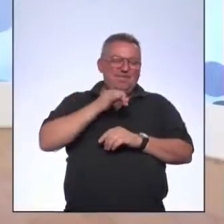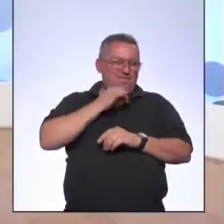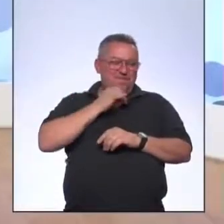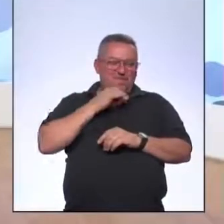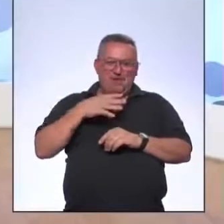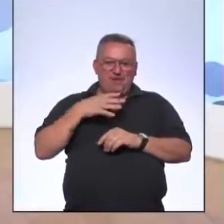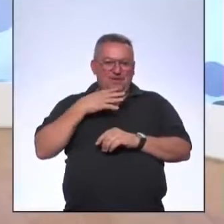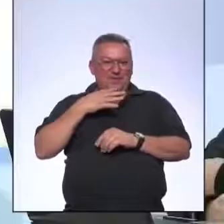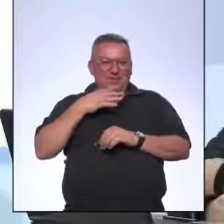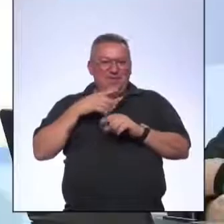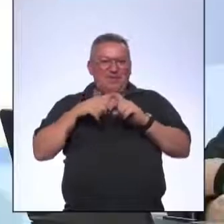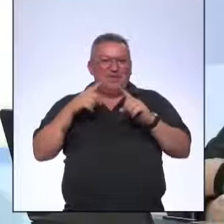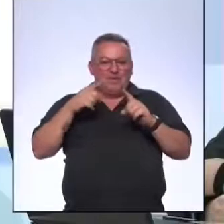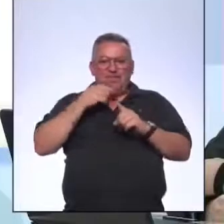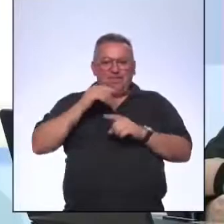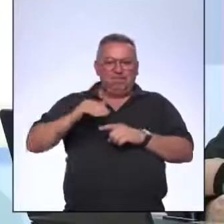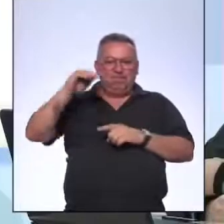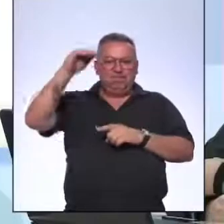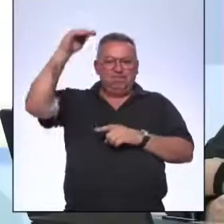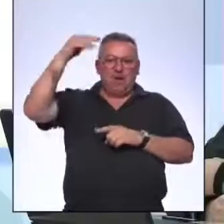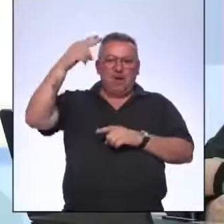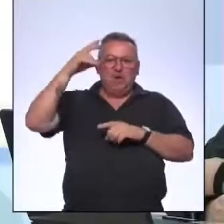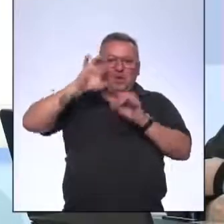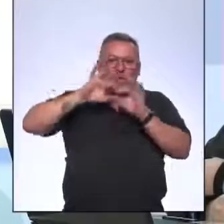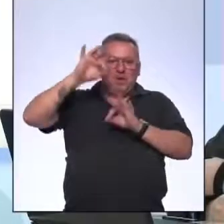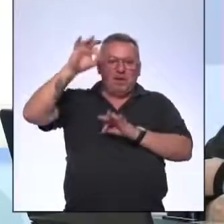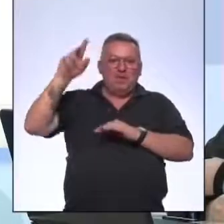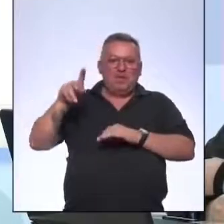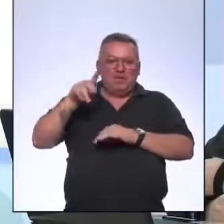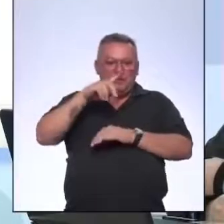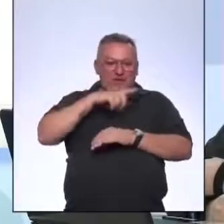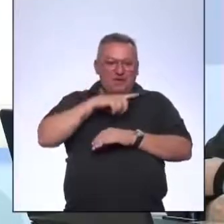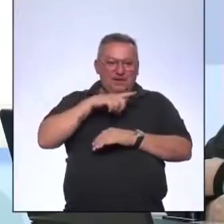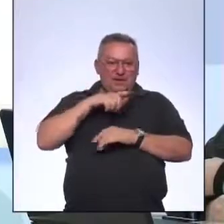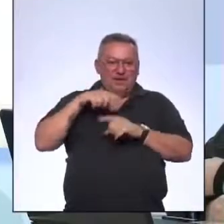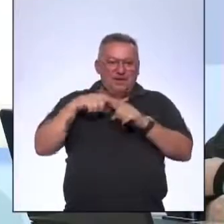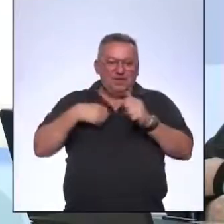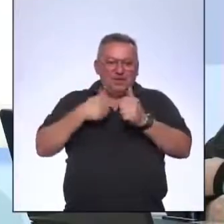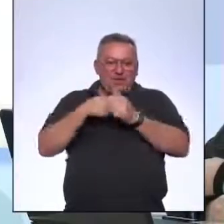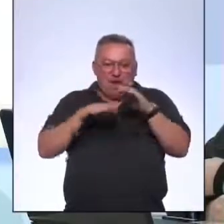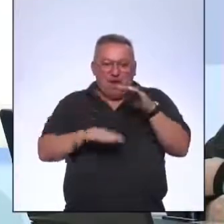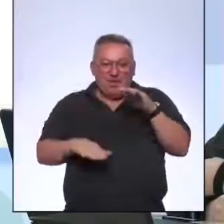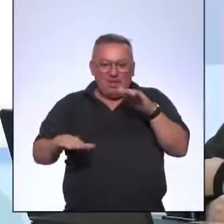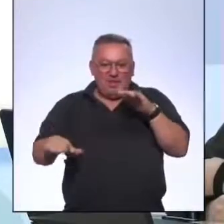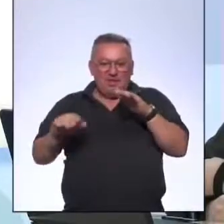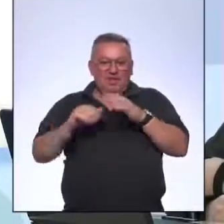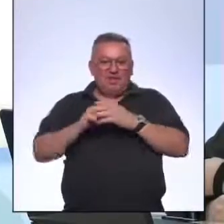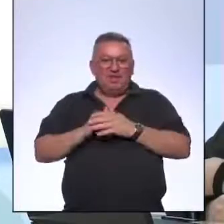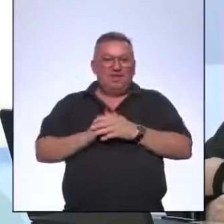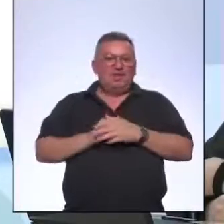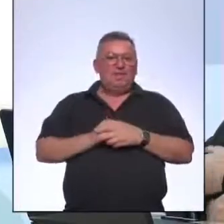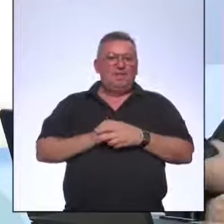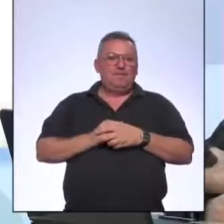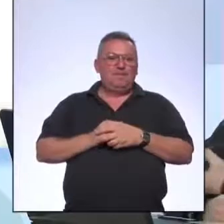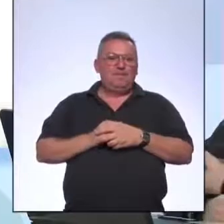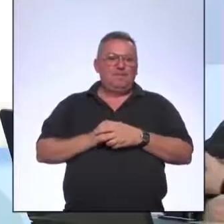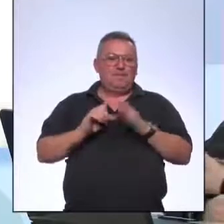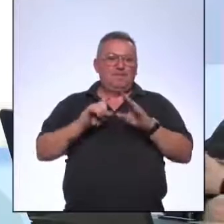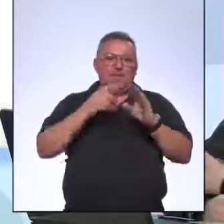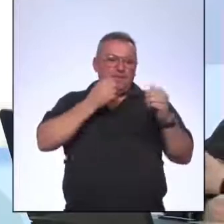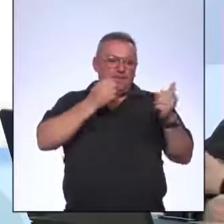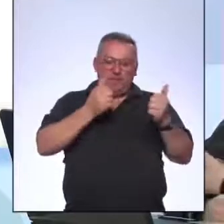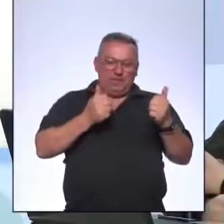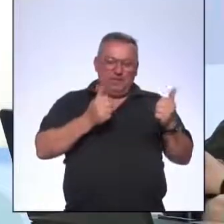conhecia mas é aquele grandão que tem mais de dois metros de altura que eu sou um anãozinho perto de reunião uma anãzinha perto dele mas